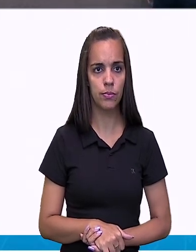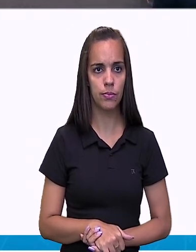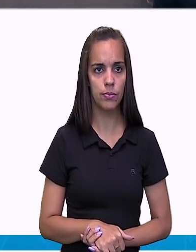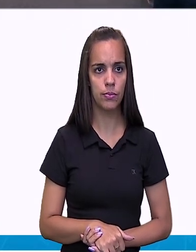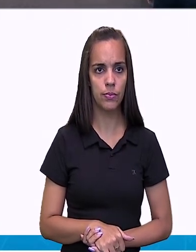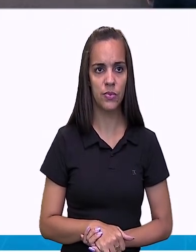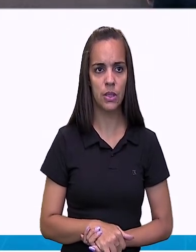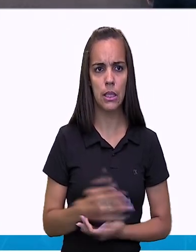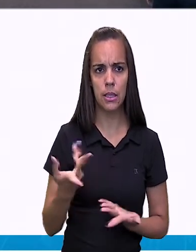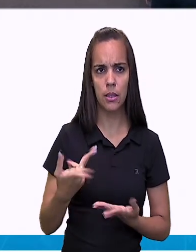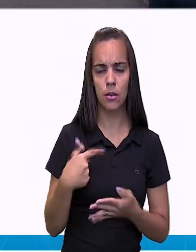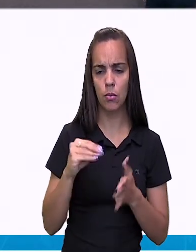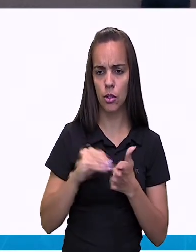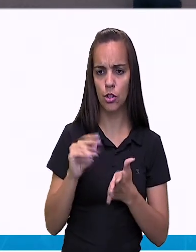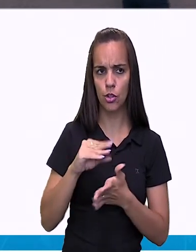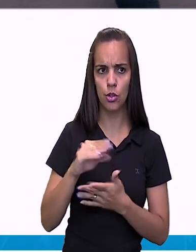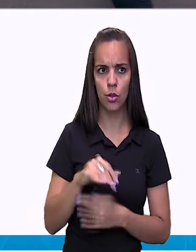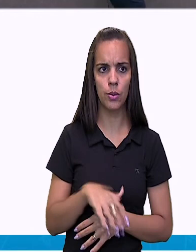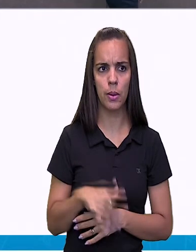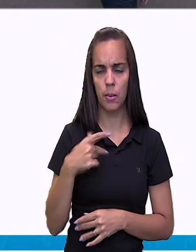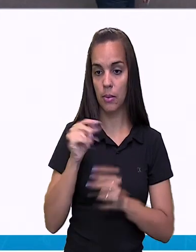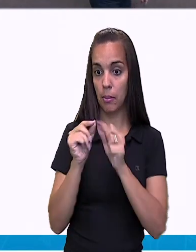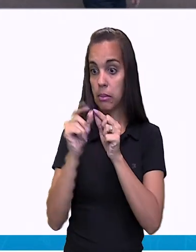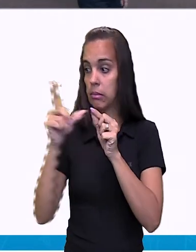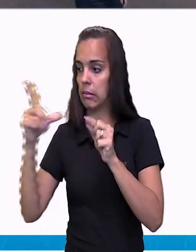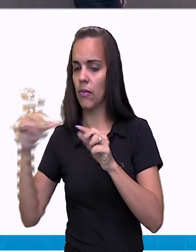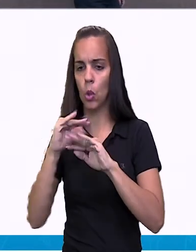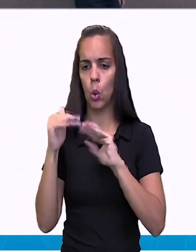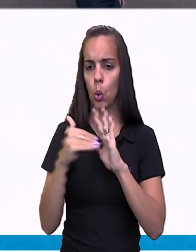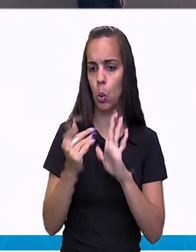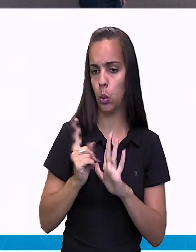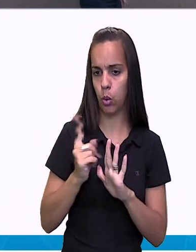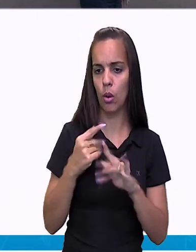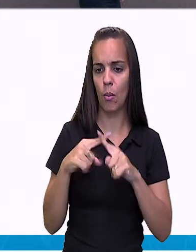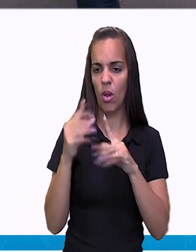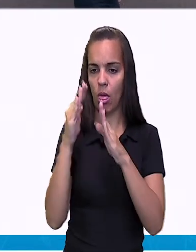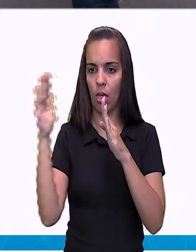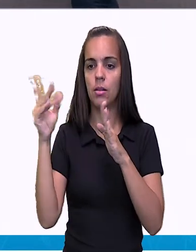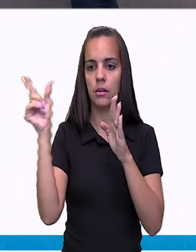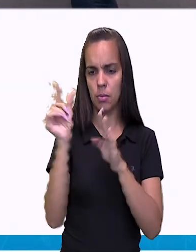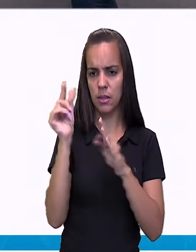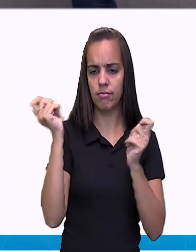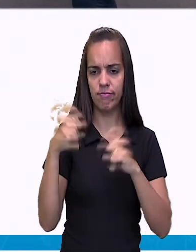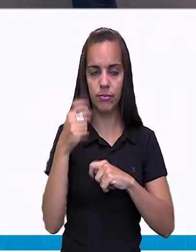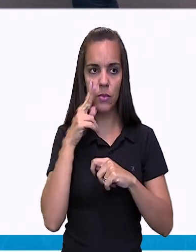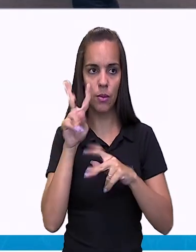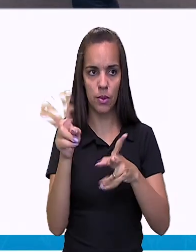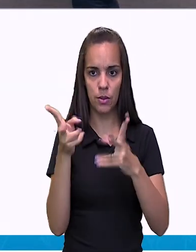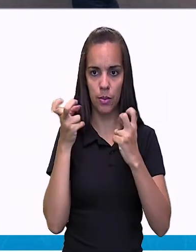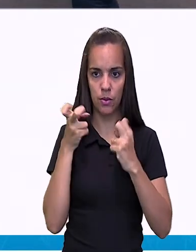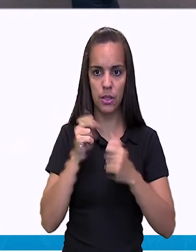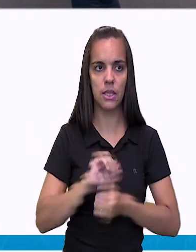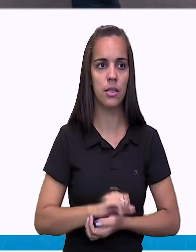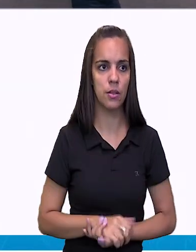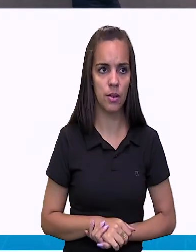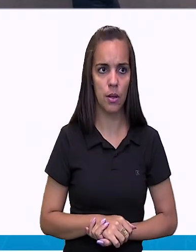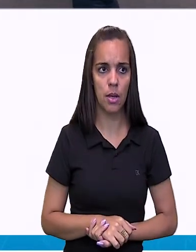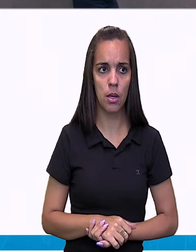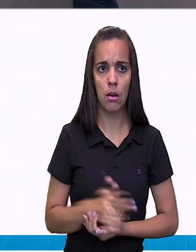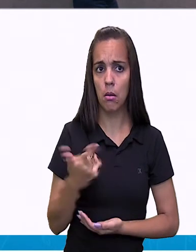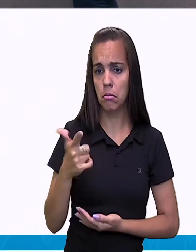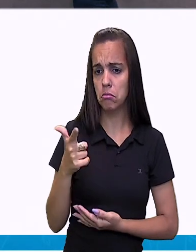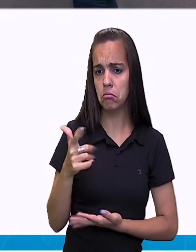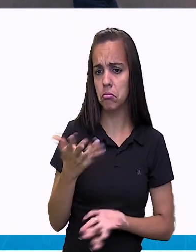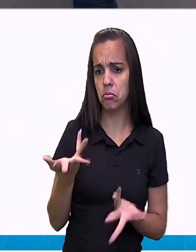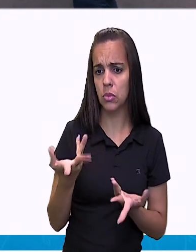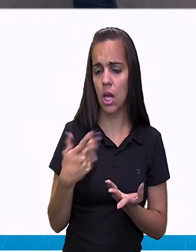Indefinido. Vou parar aqui no F aqui, não vou escrever a palavra por inteiro não, mas vocês vão entender. Que é o artigo indefinido porque eu não sei qual foi o